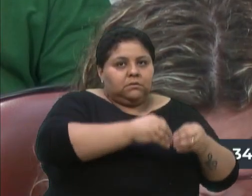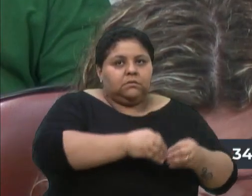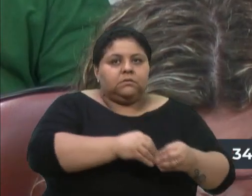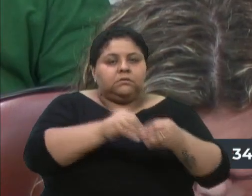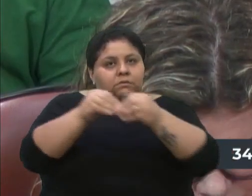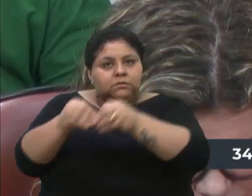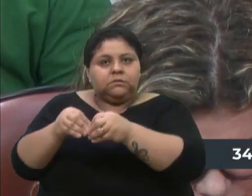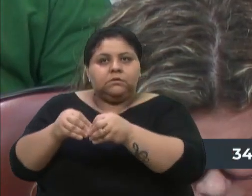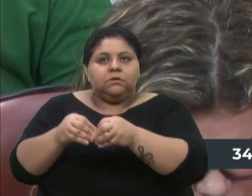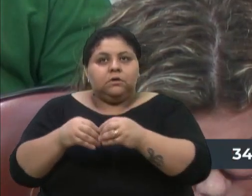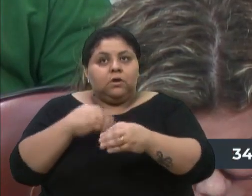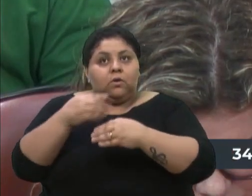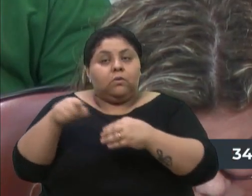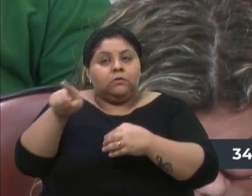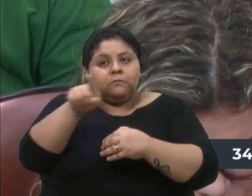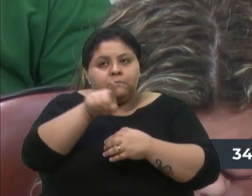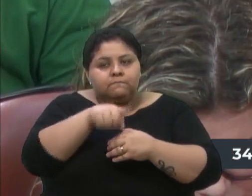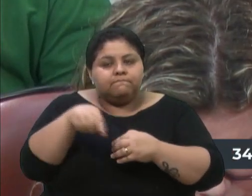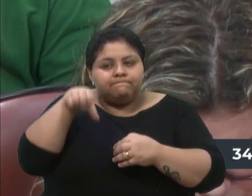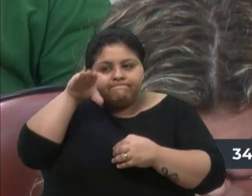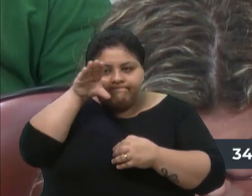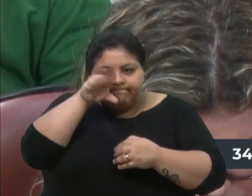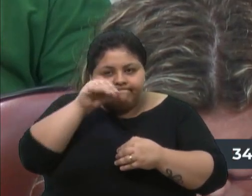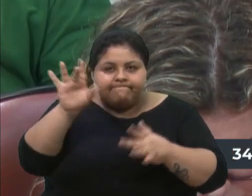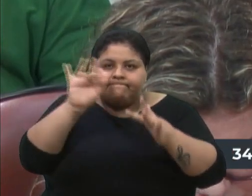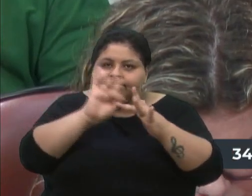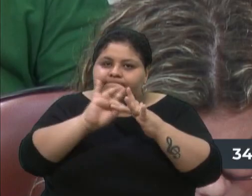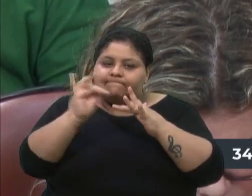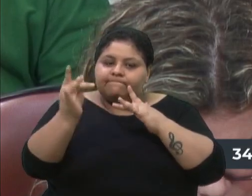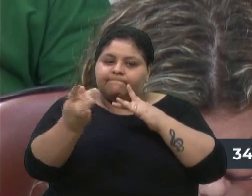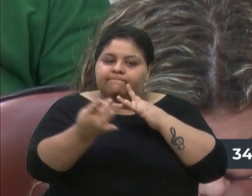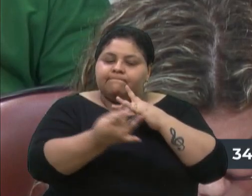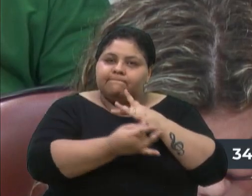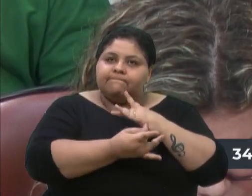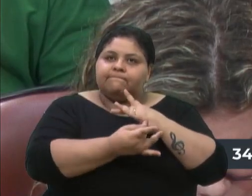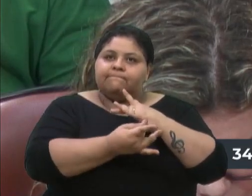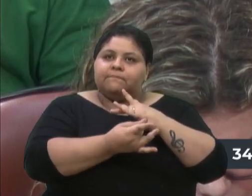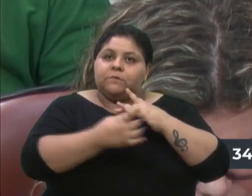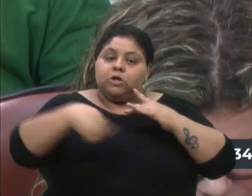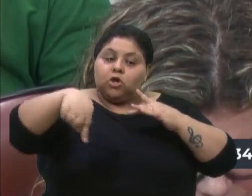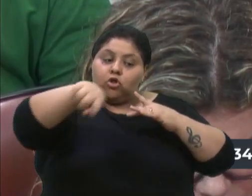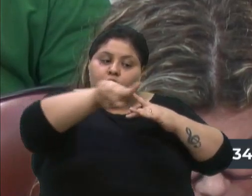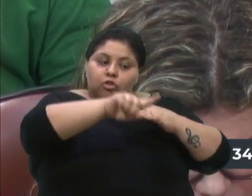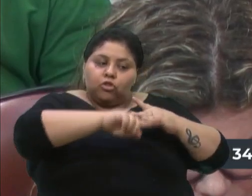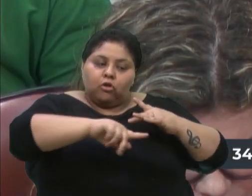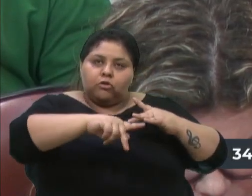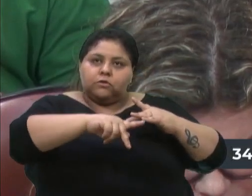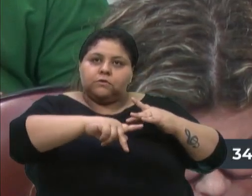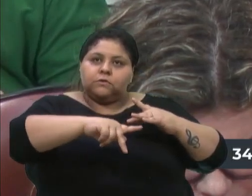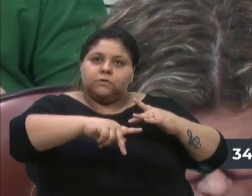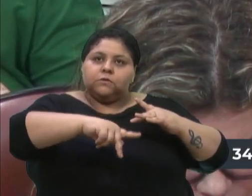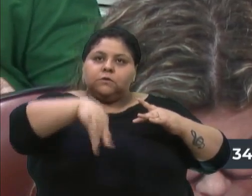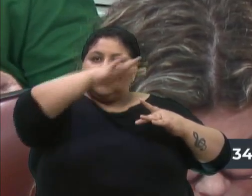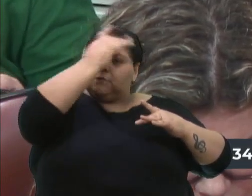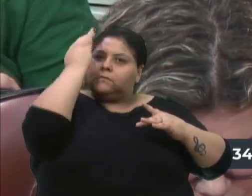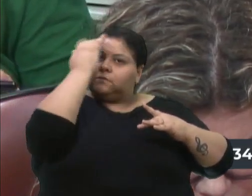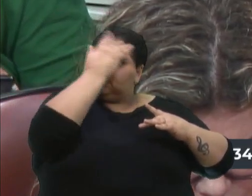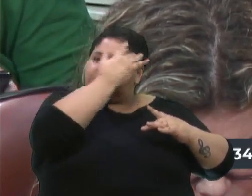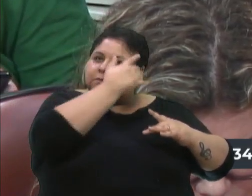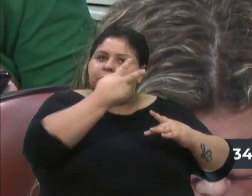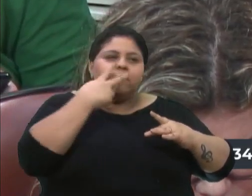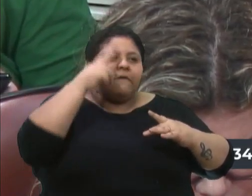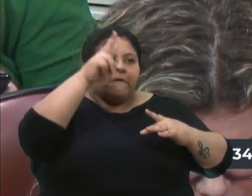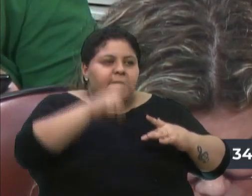você observa nas redes sociais do nosso nobre prefeito, você observa diversas fotos,